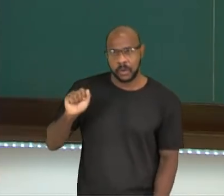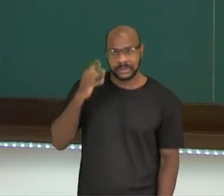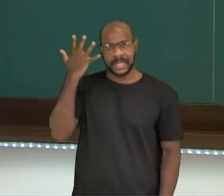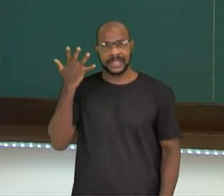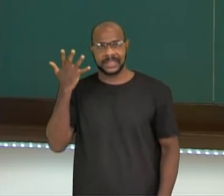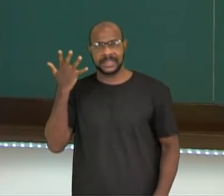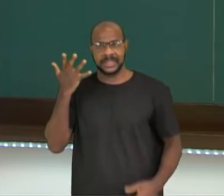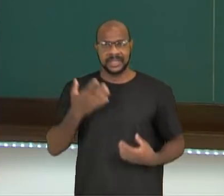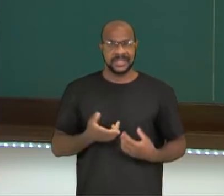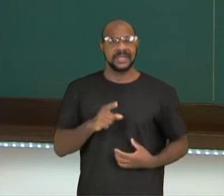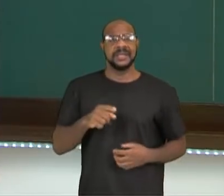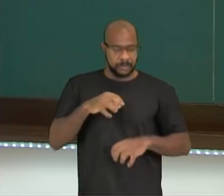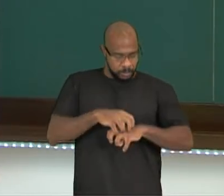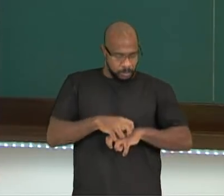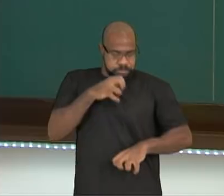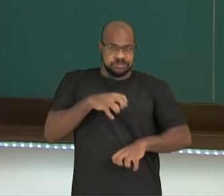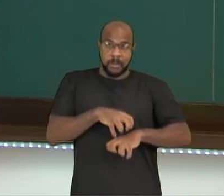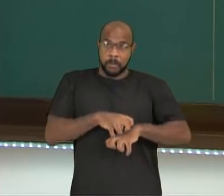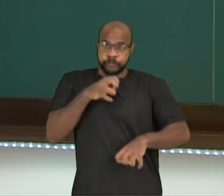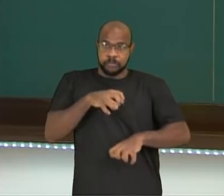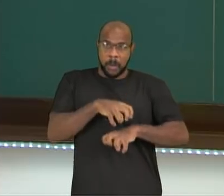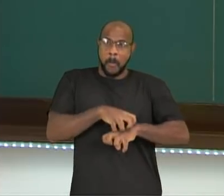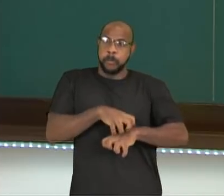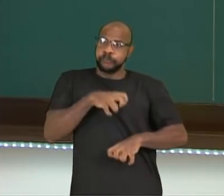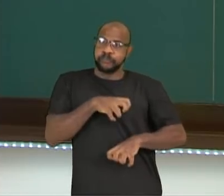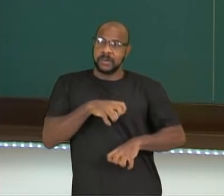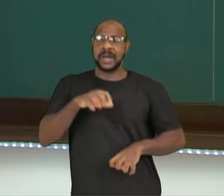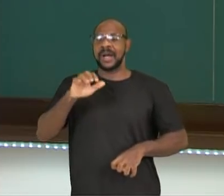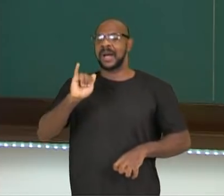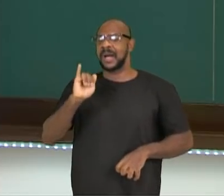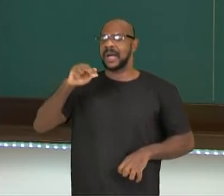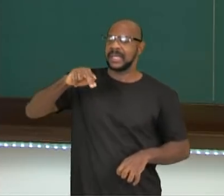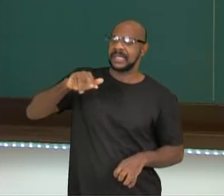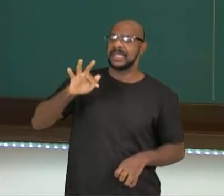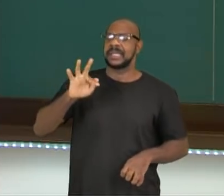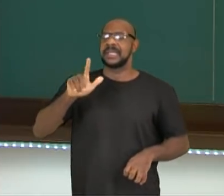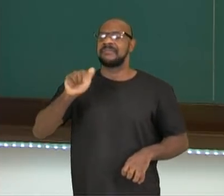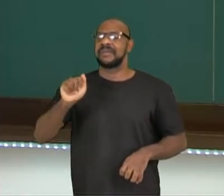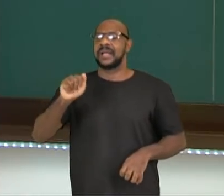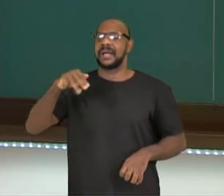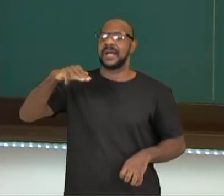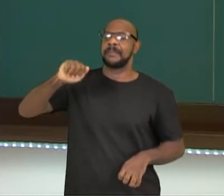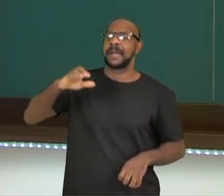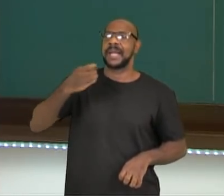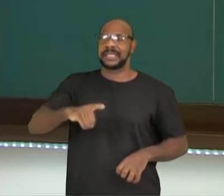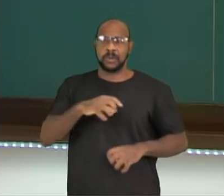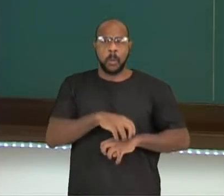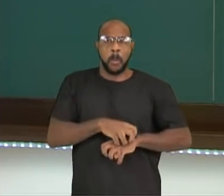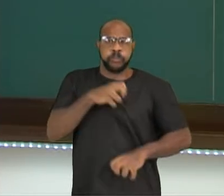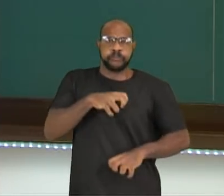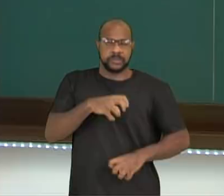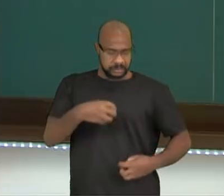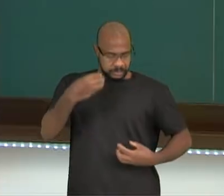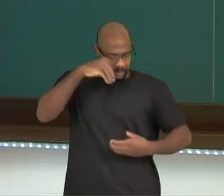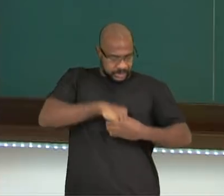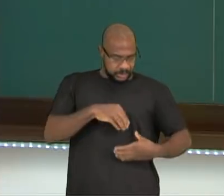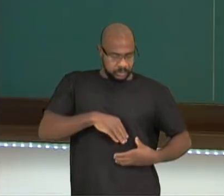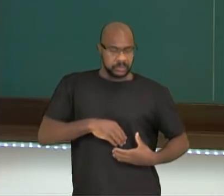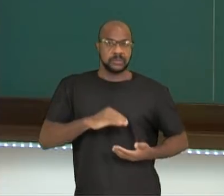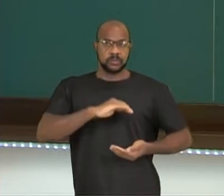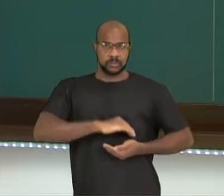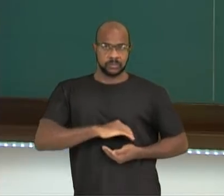então, lá nas paredes internas, as paredes que revestem o nosso estômago por